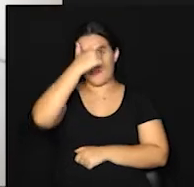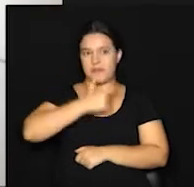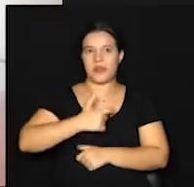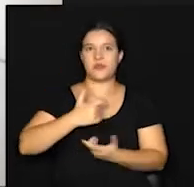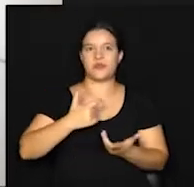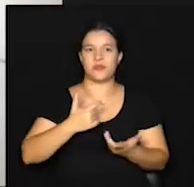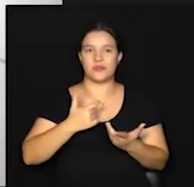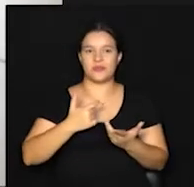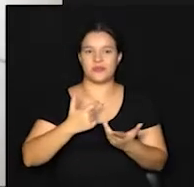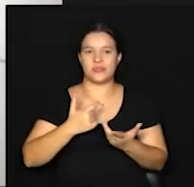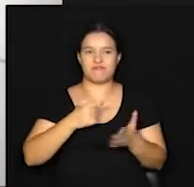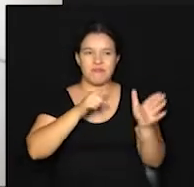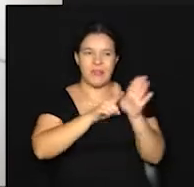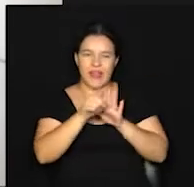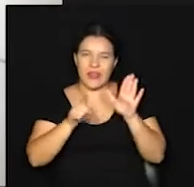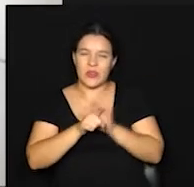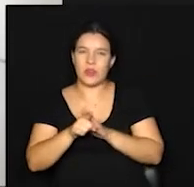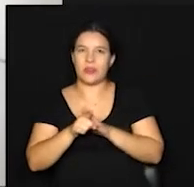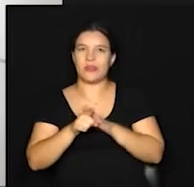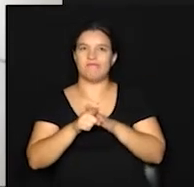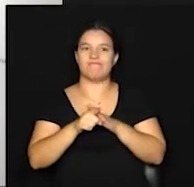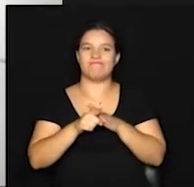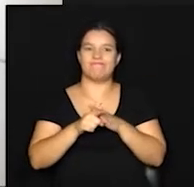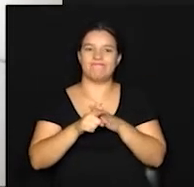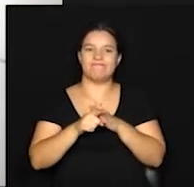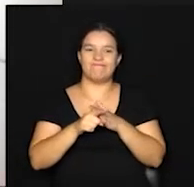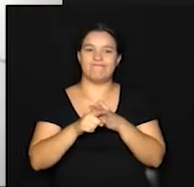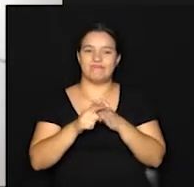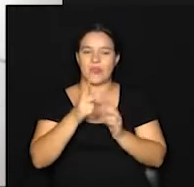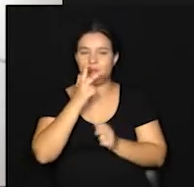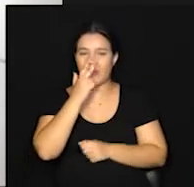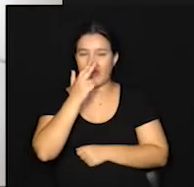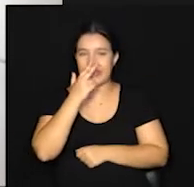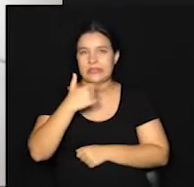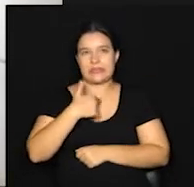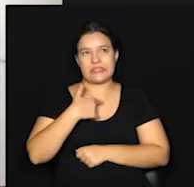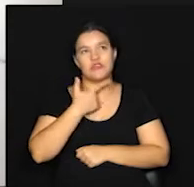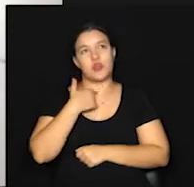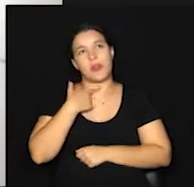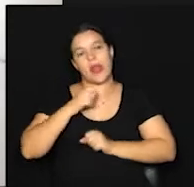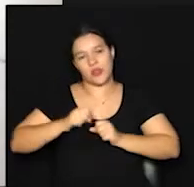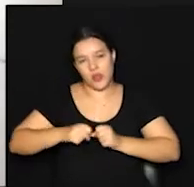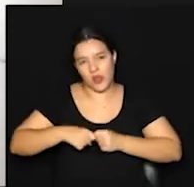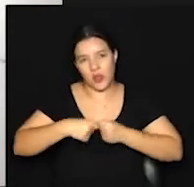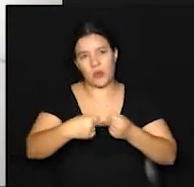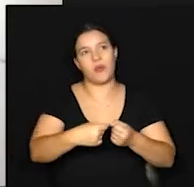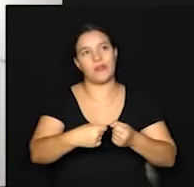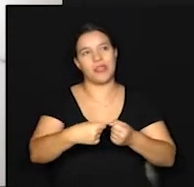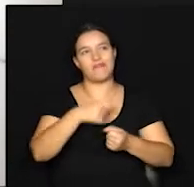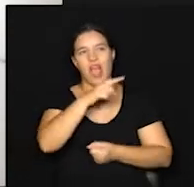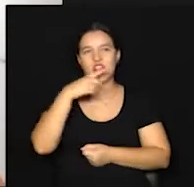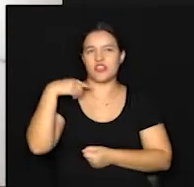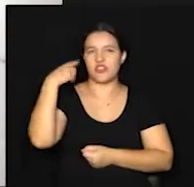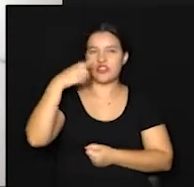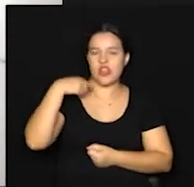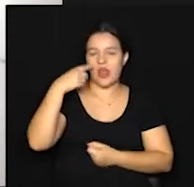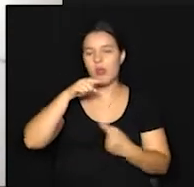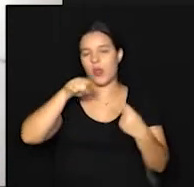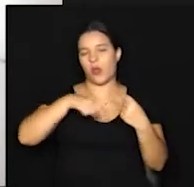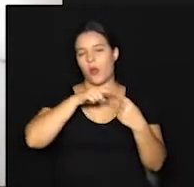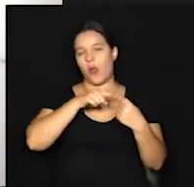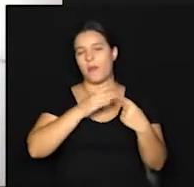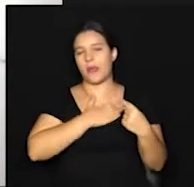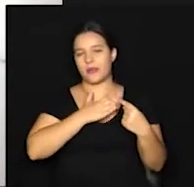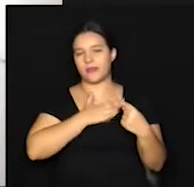pouco, como eu falei, questionadora, tinha meus ideais, ainda tenho meus ideais, eles se modificam